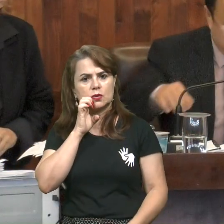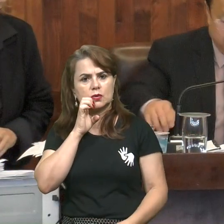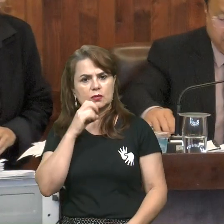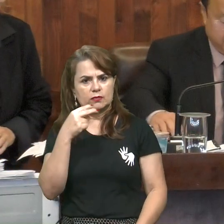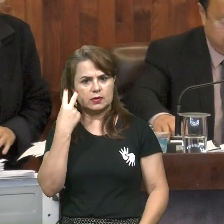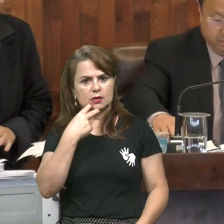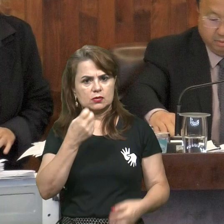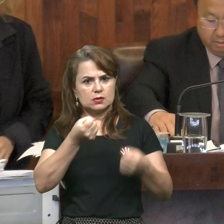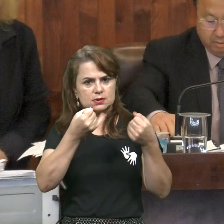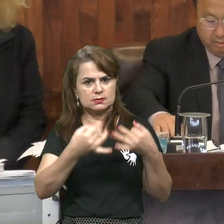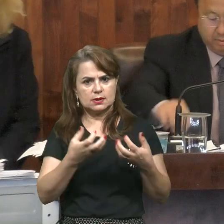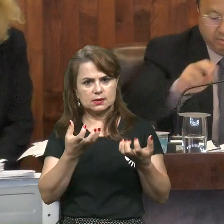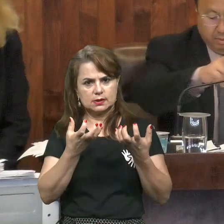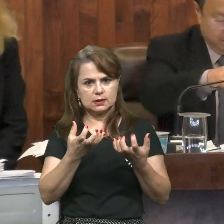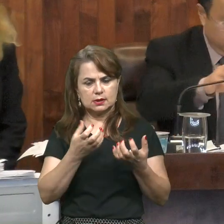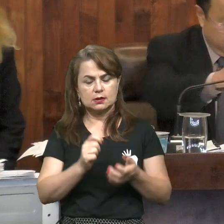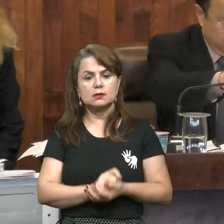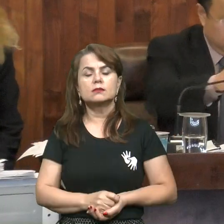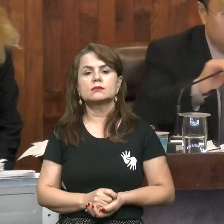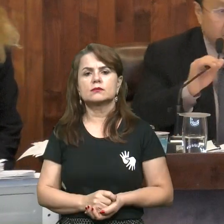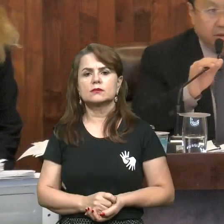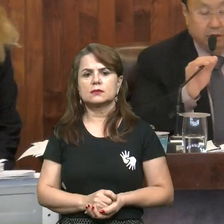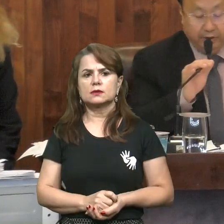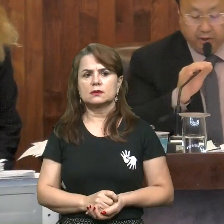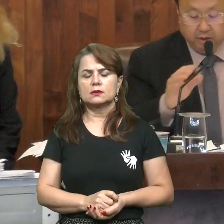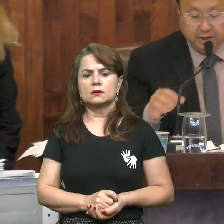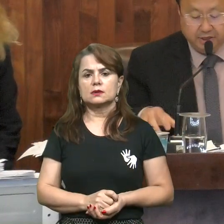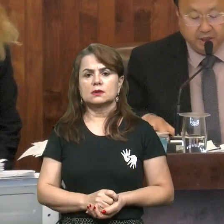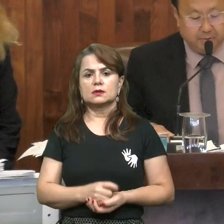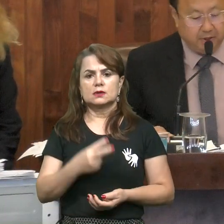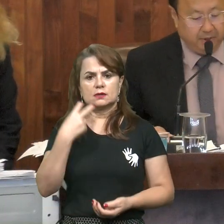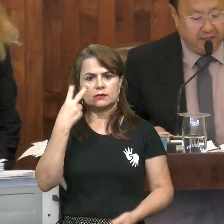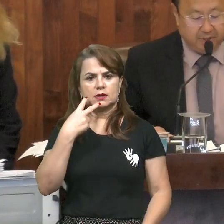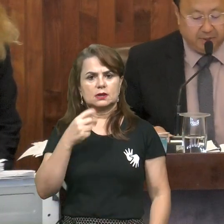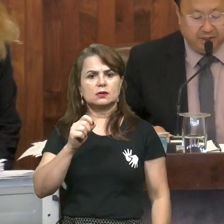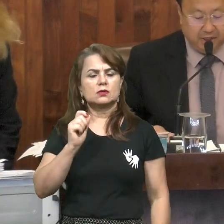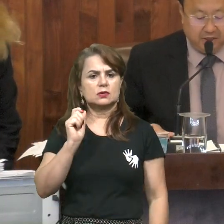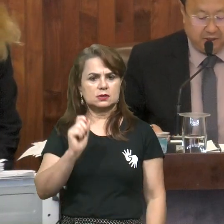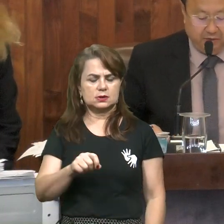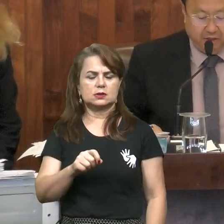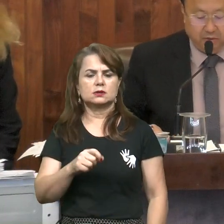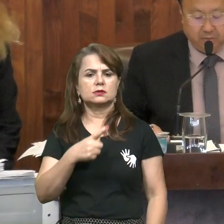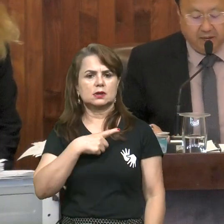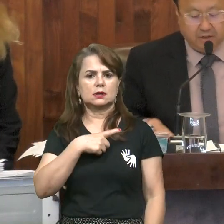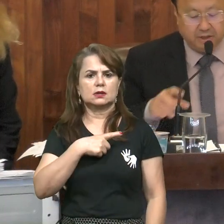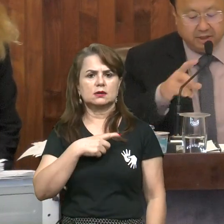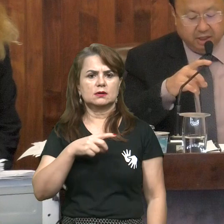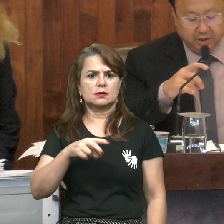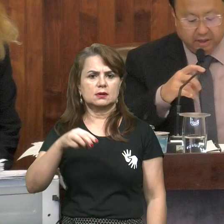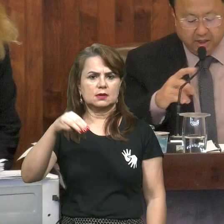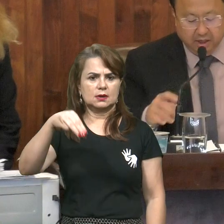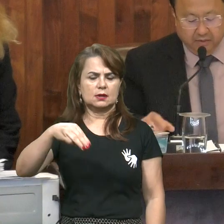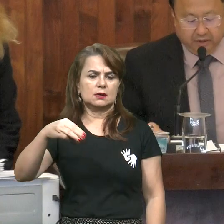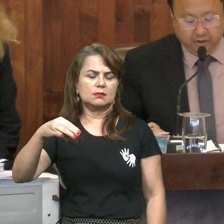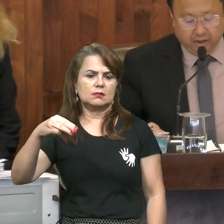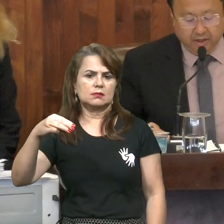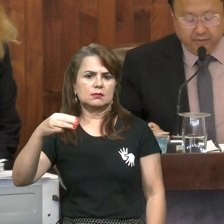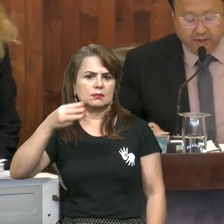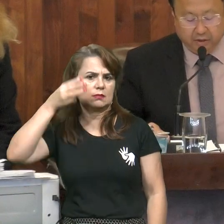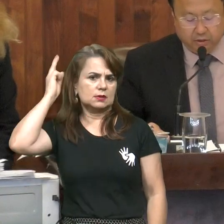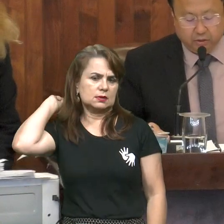vereadores inscritos no pequeno expediente. Os vereadores inscritos para o pequeno expediente, vereador Marcos Rezende,